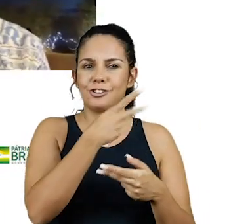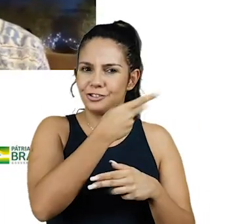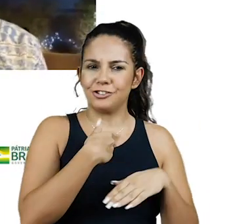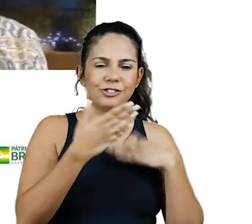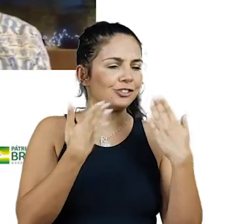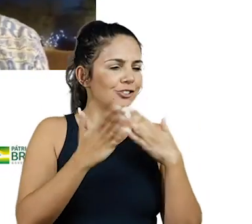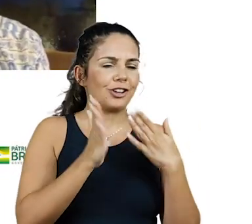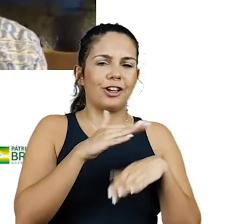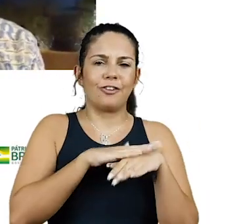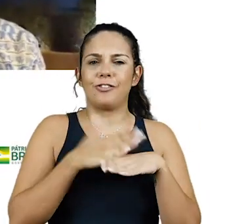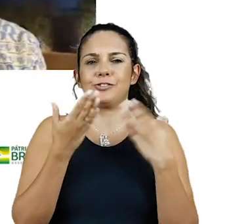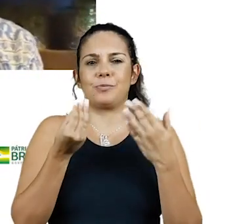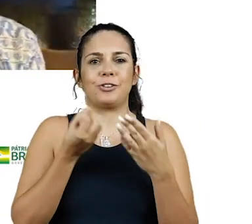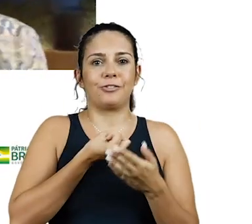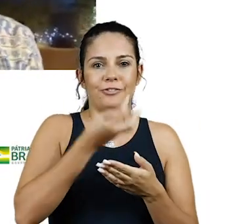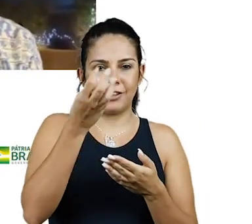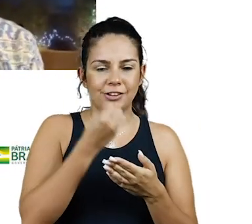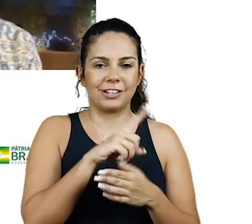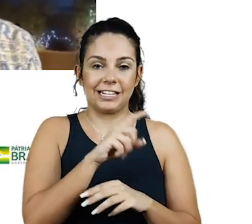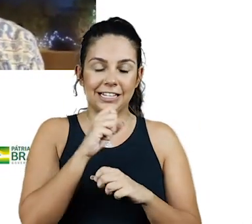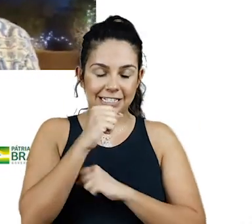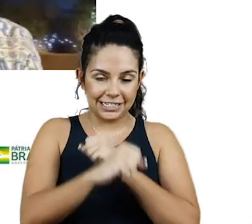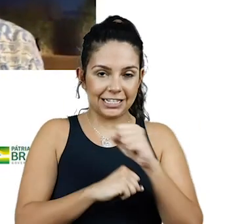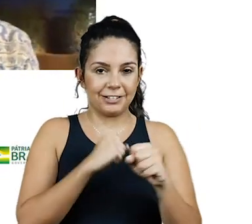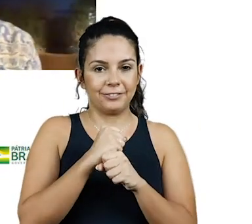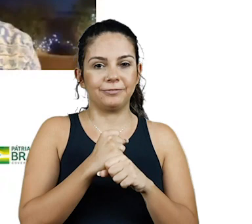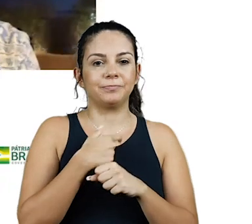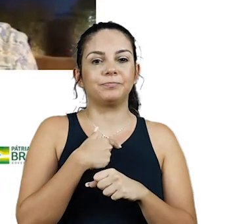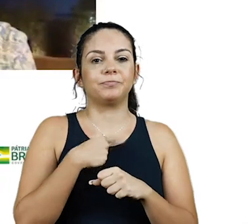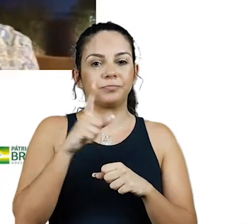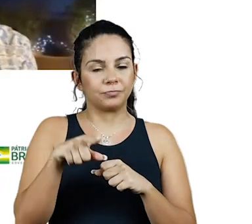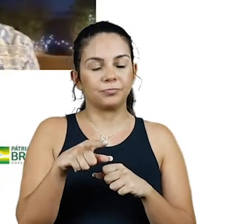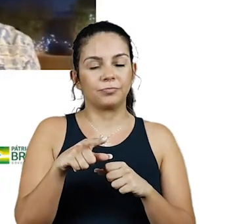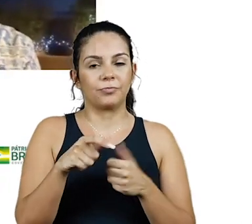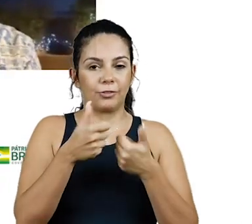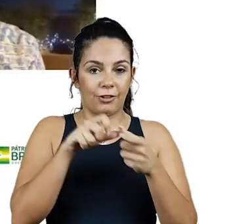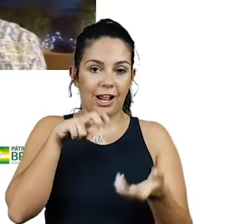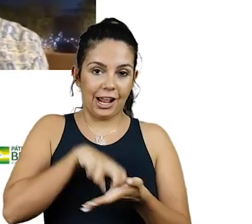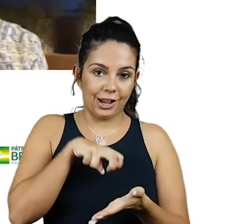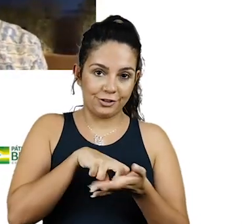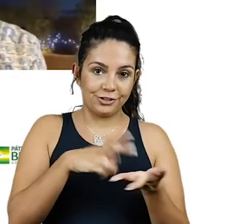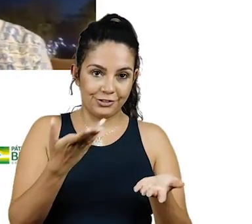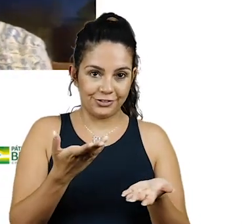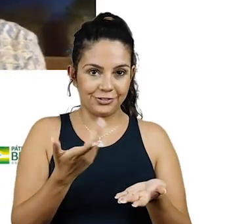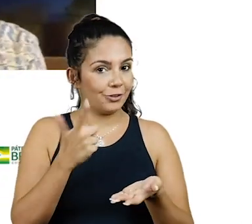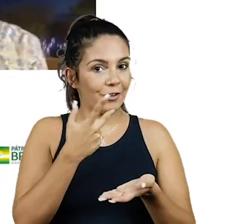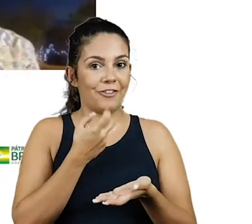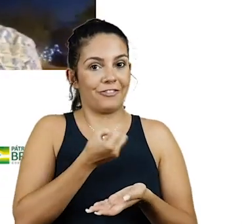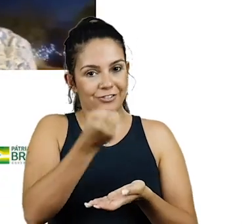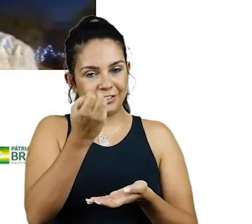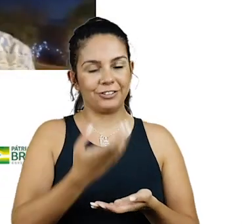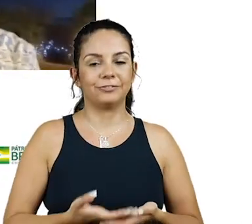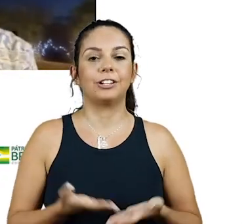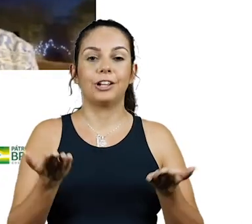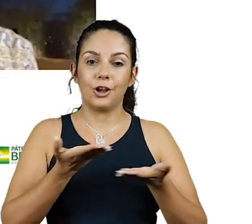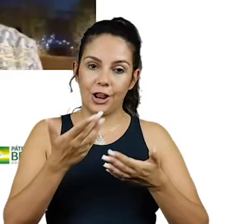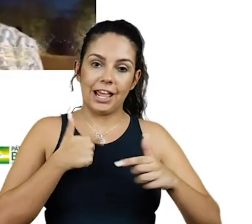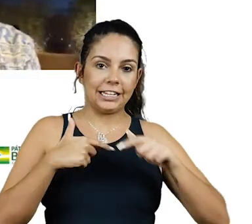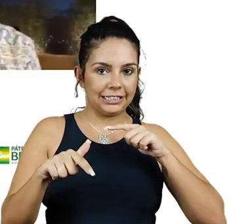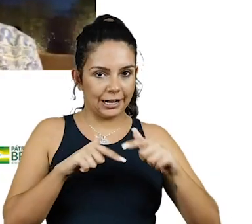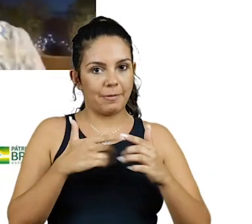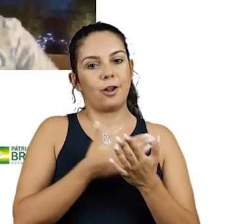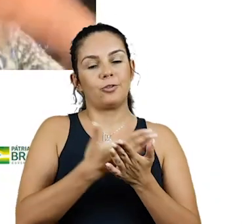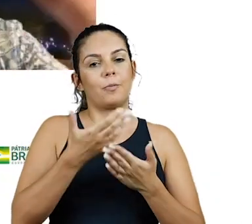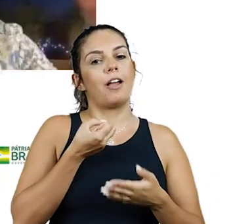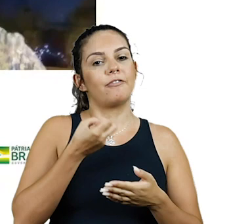pessoas transitam entre mesas e postes de iluminação. Eu, sobretudo, fiquei de castigo aí, sem viajar. Agora, a trabalho, a gente